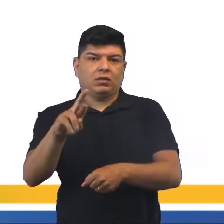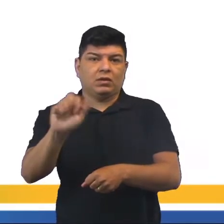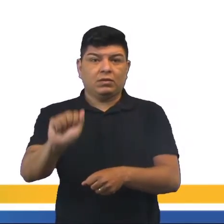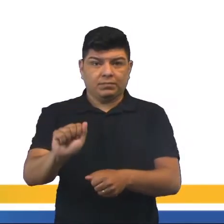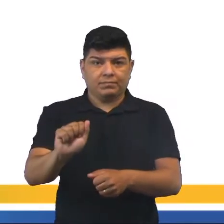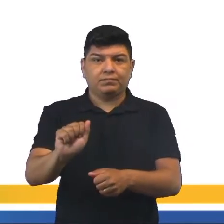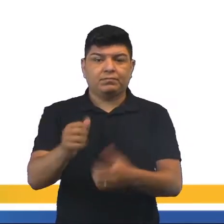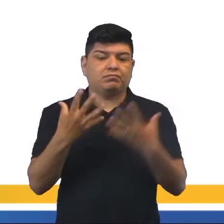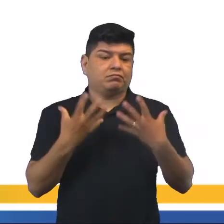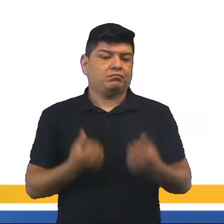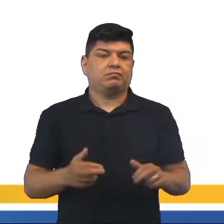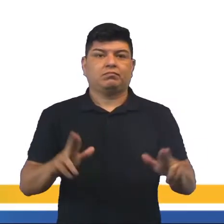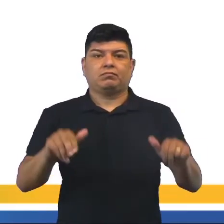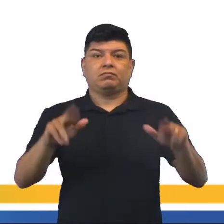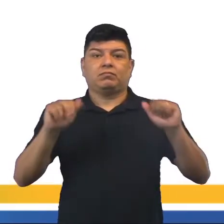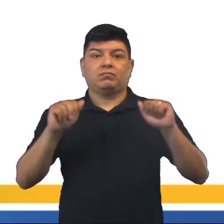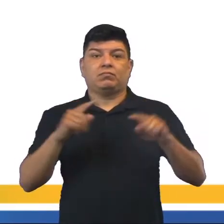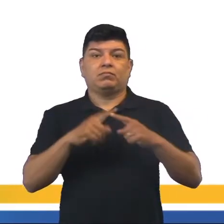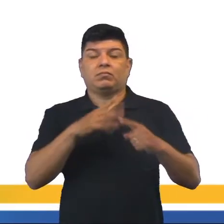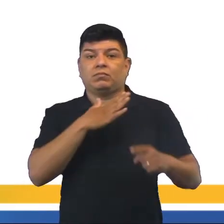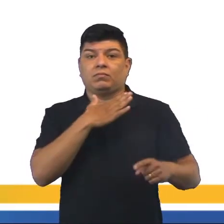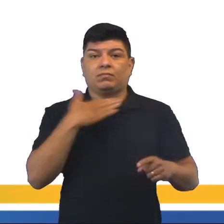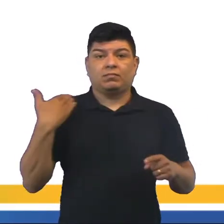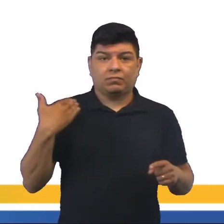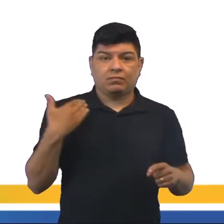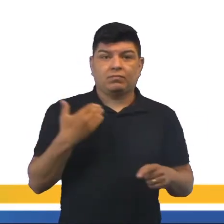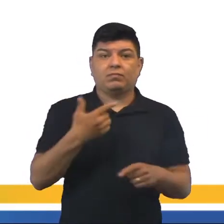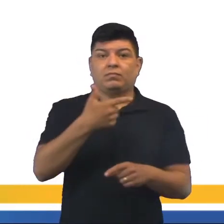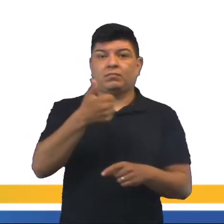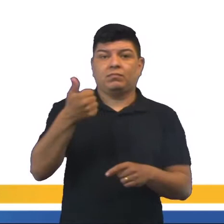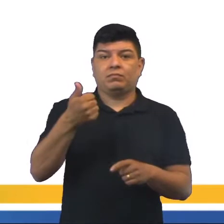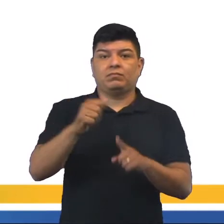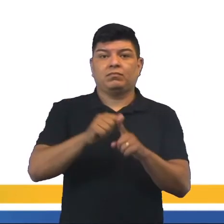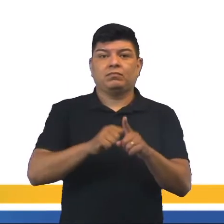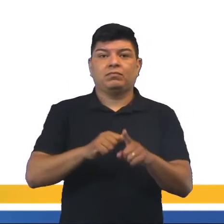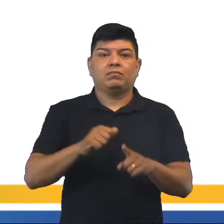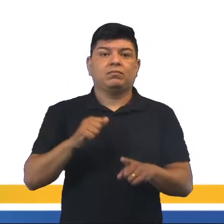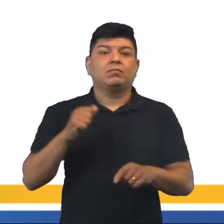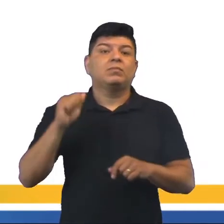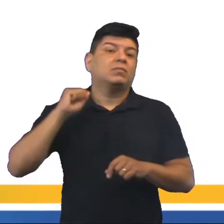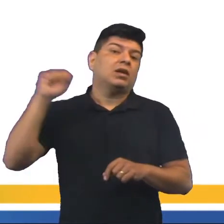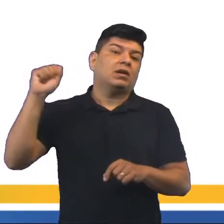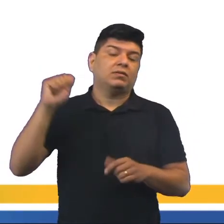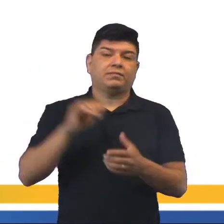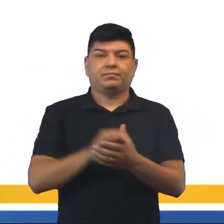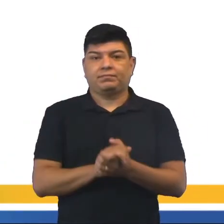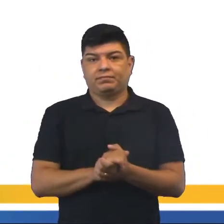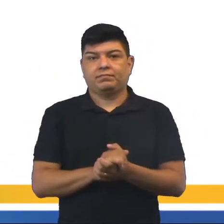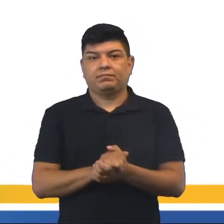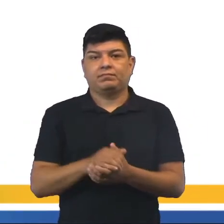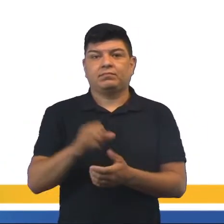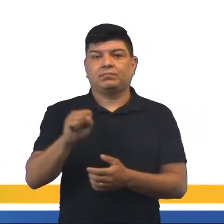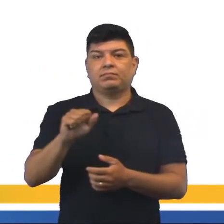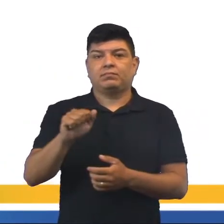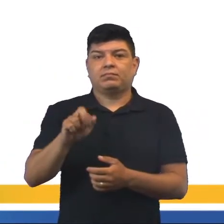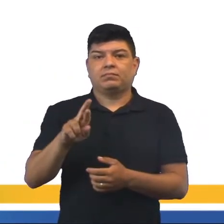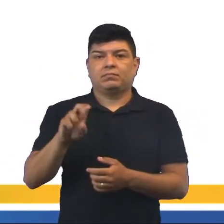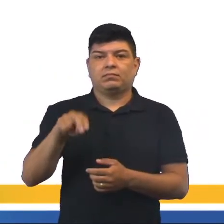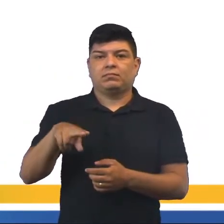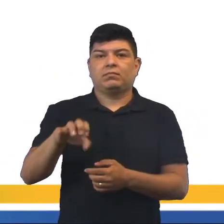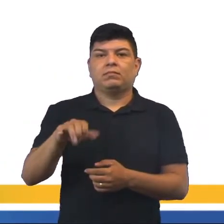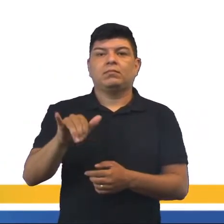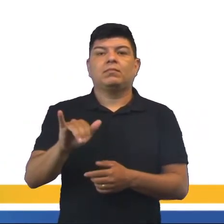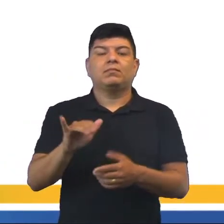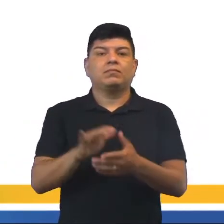entanto, nunca ocorreu. Sua morte anunciada em 21 de abril. Sarney, de fato, assumiu, ainda